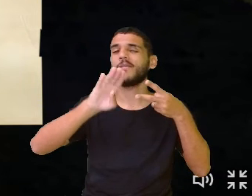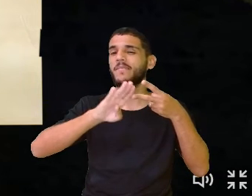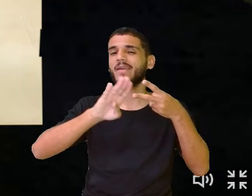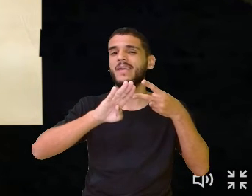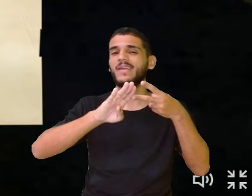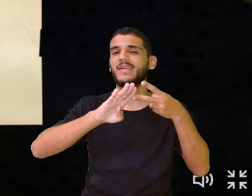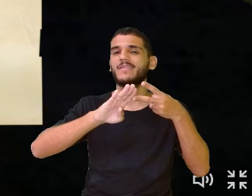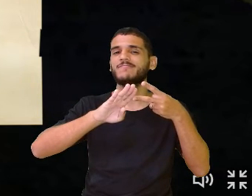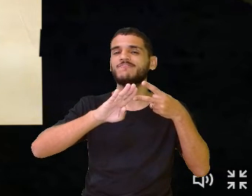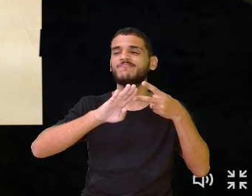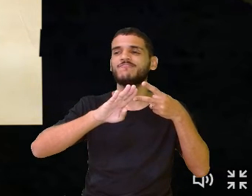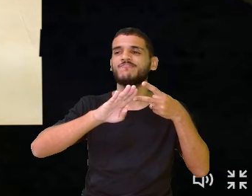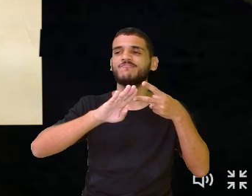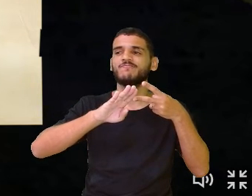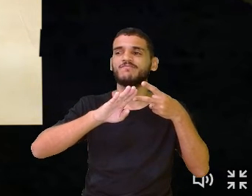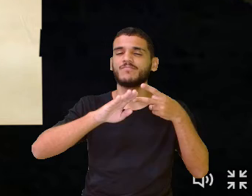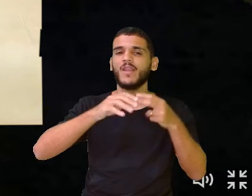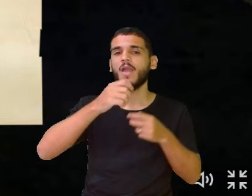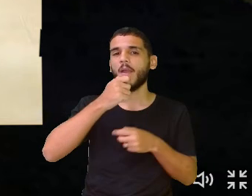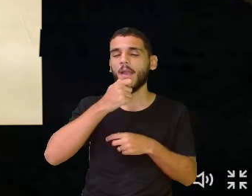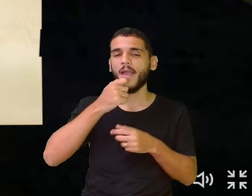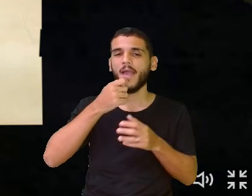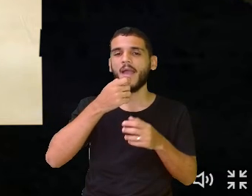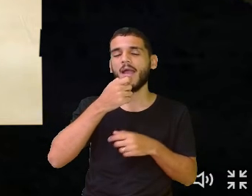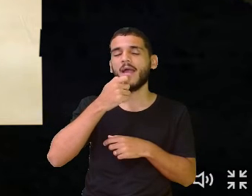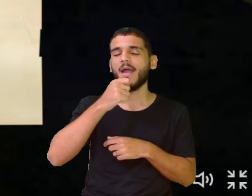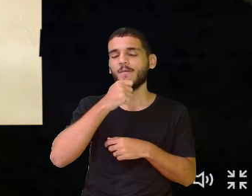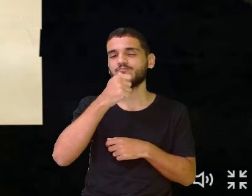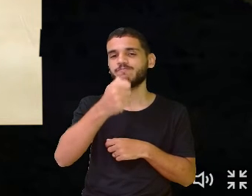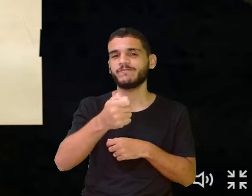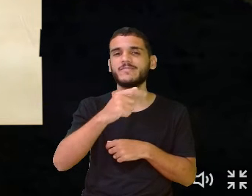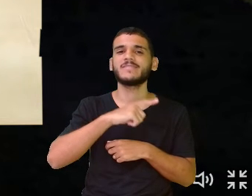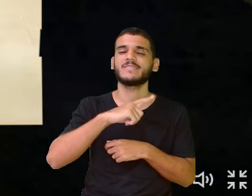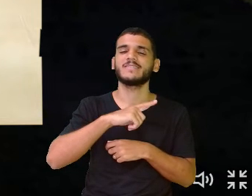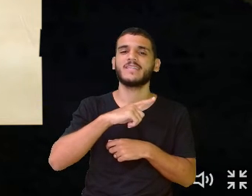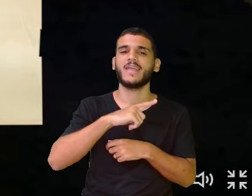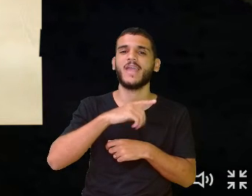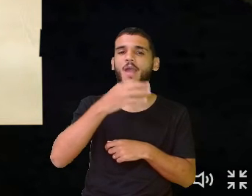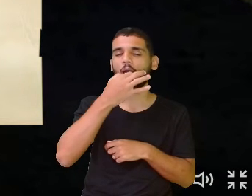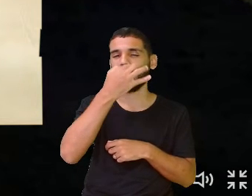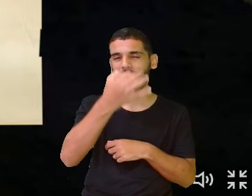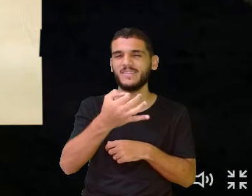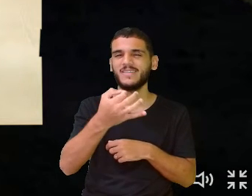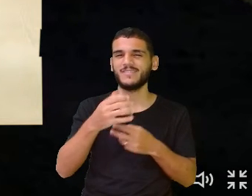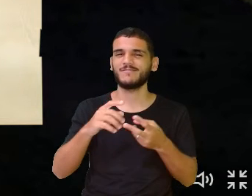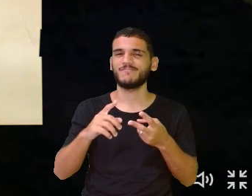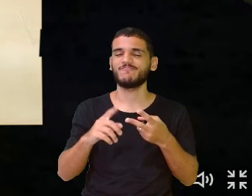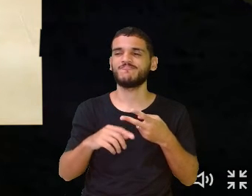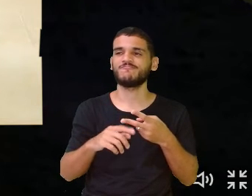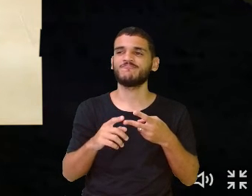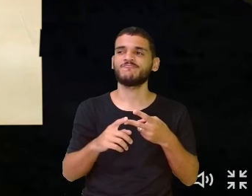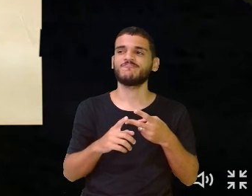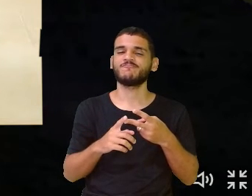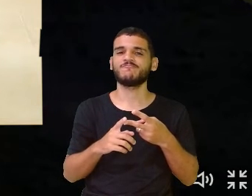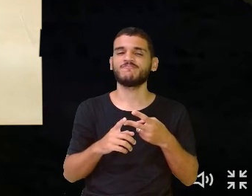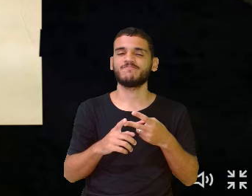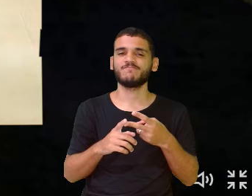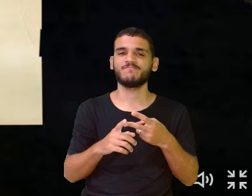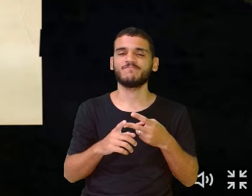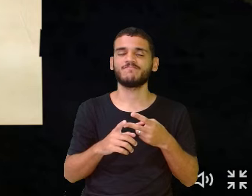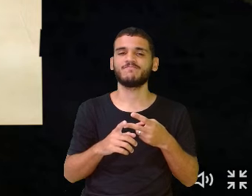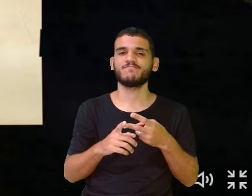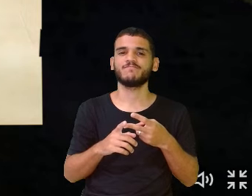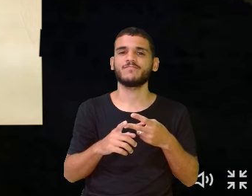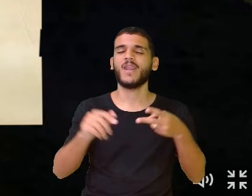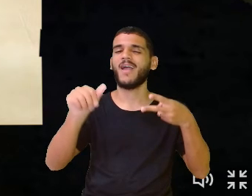falso? A reportagem, ela tem a opinião ali de quem a produziu. Sai chegando a resposta letra A